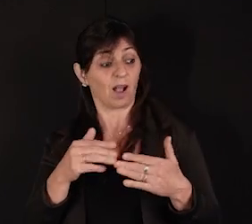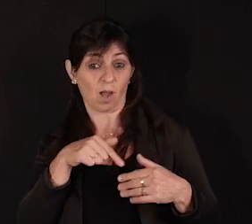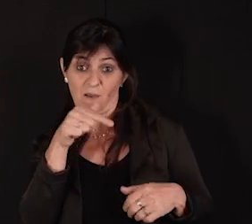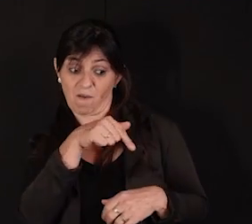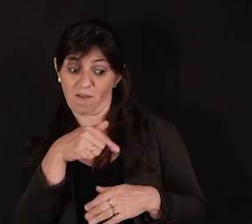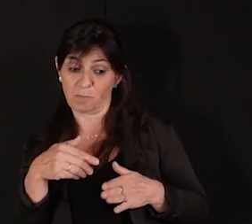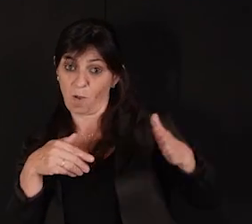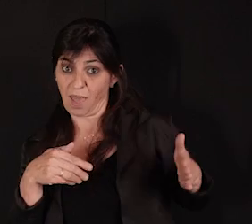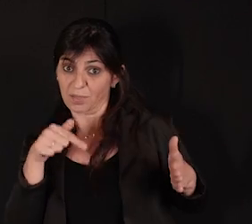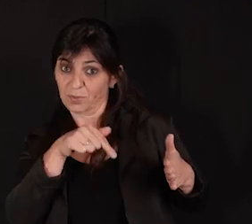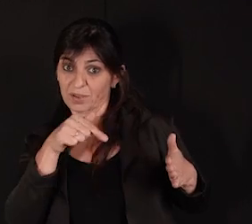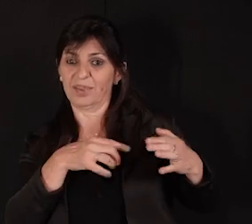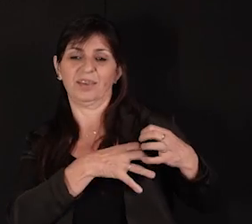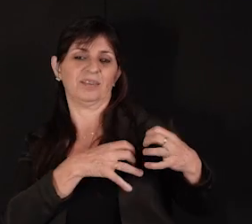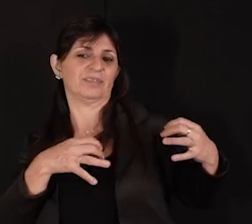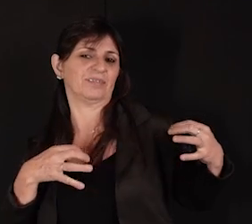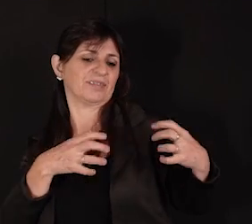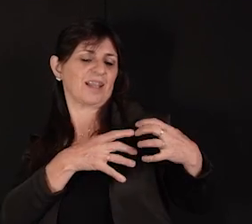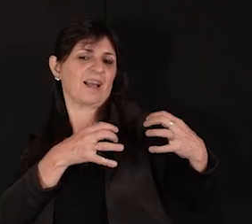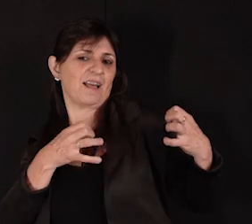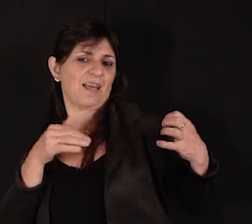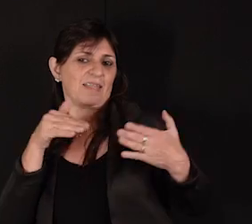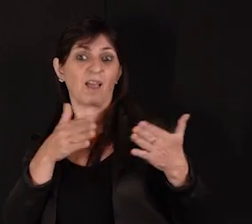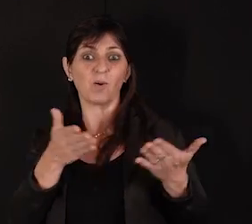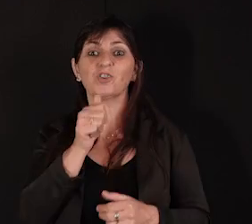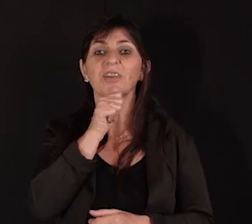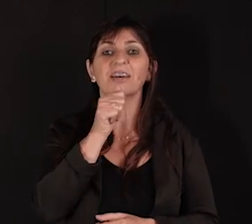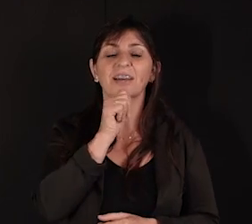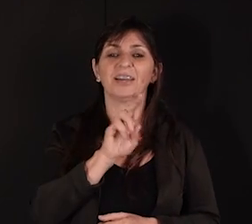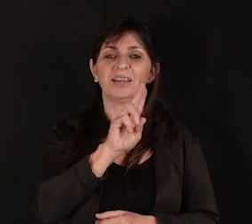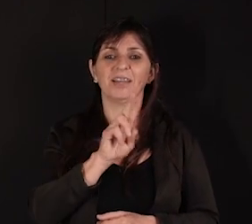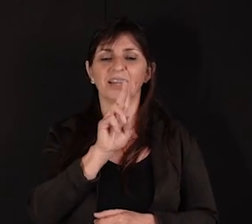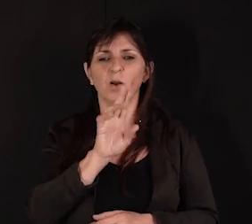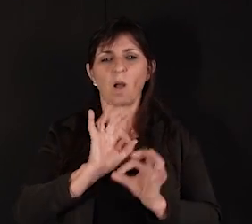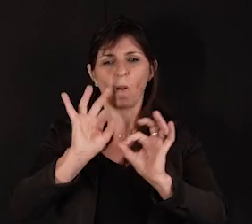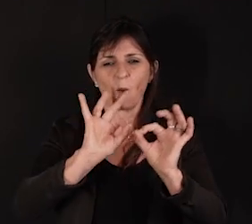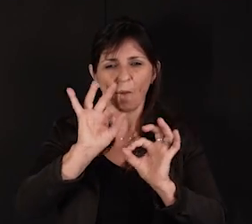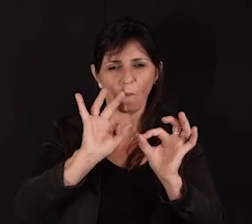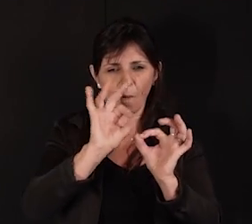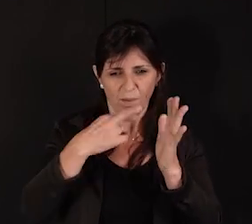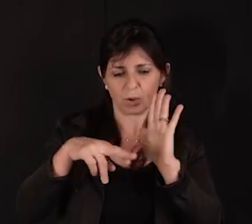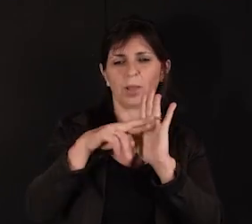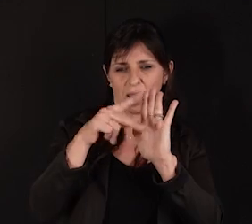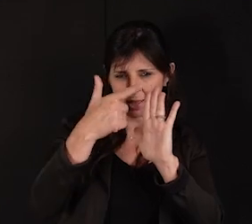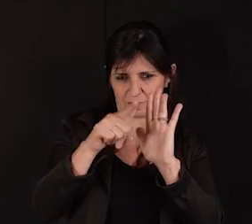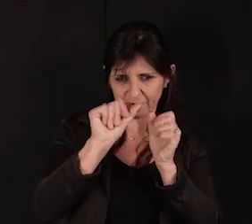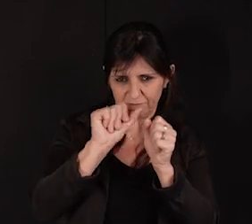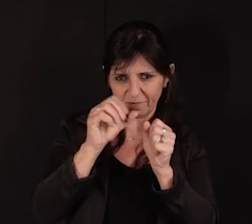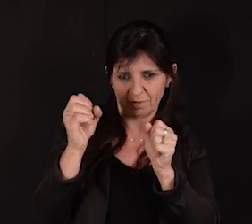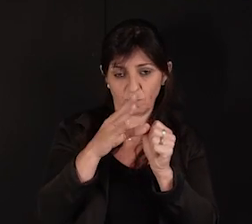lado. Segurei ela até hoje, né? Mandei restaurar. E vai me acompanhar